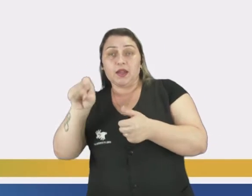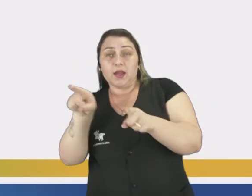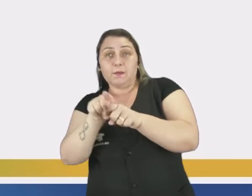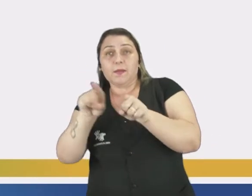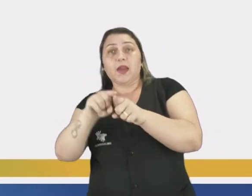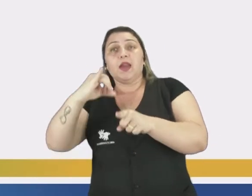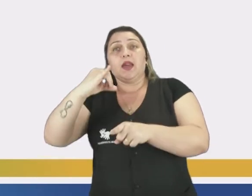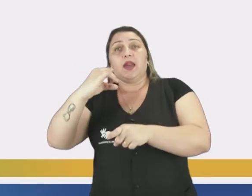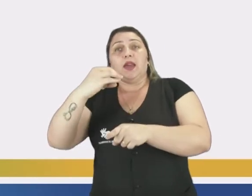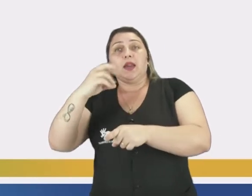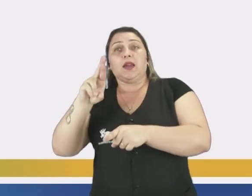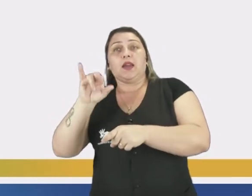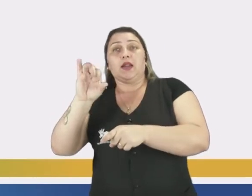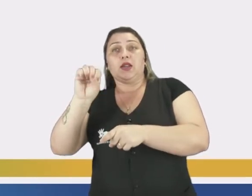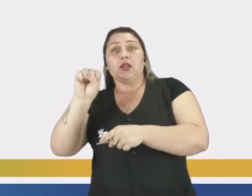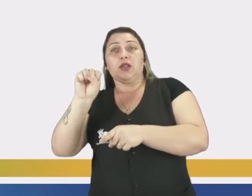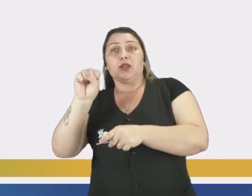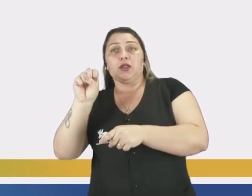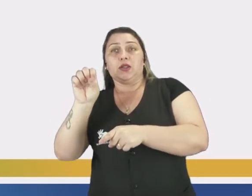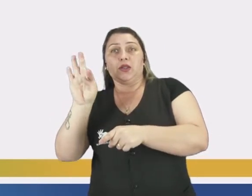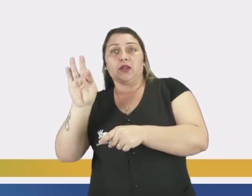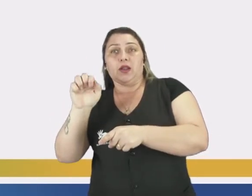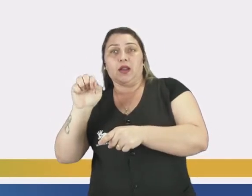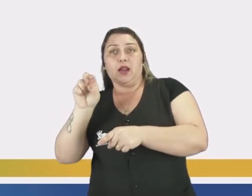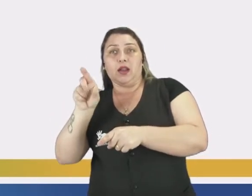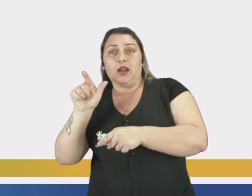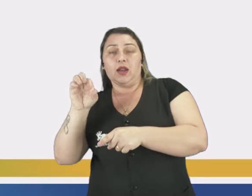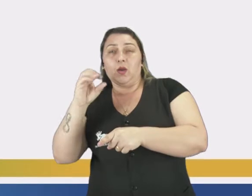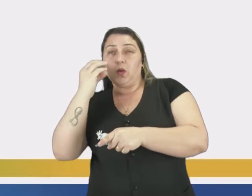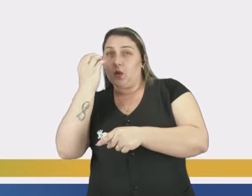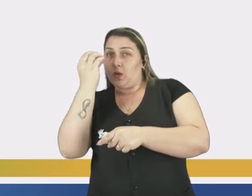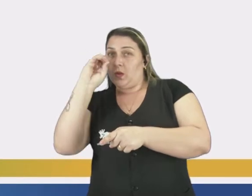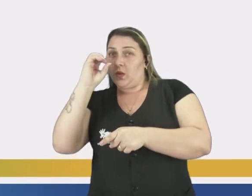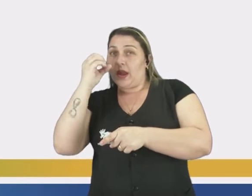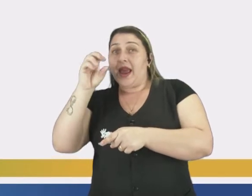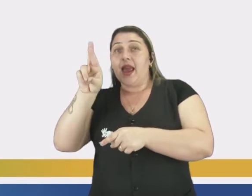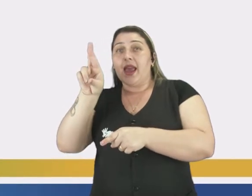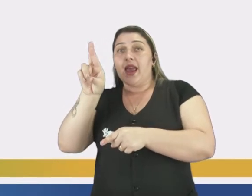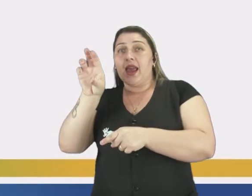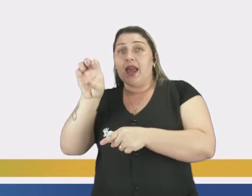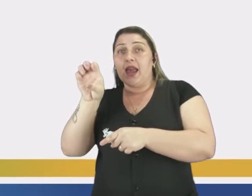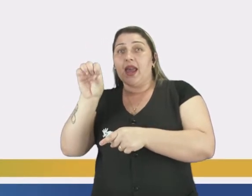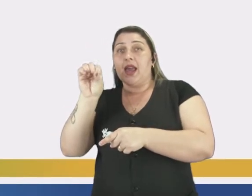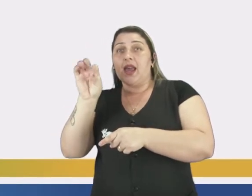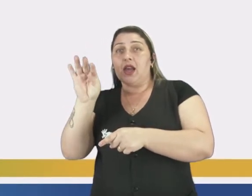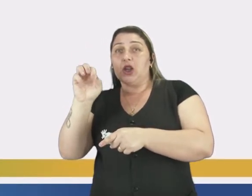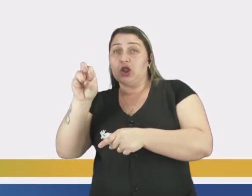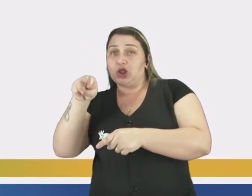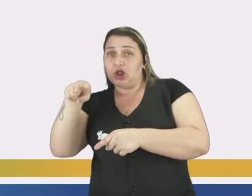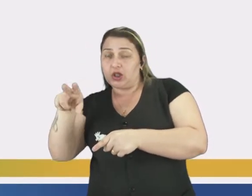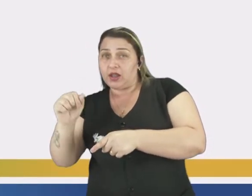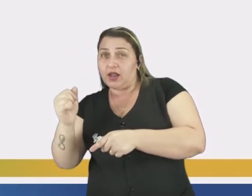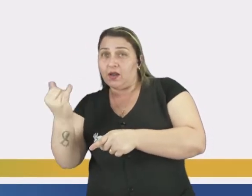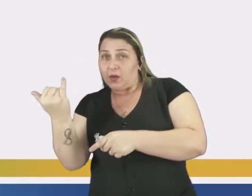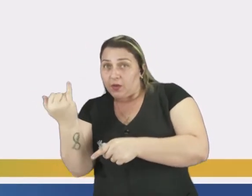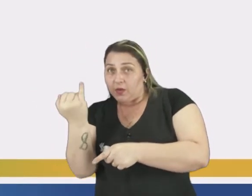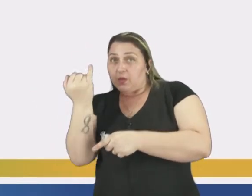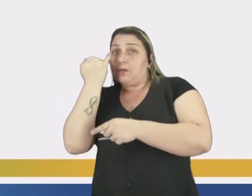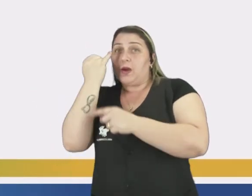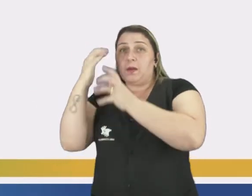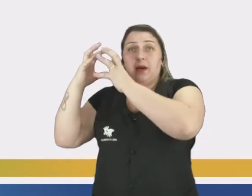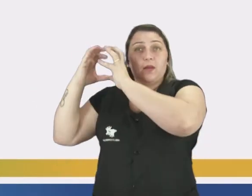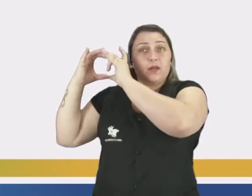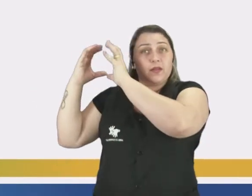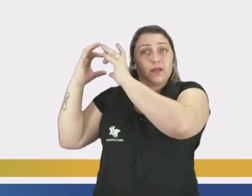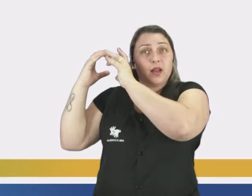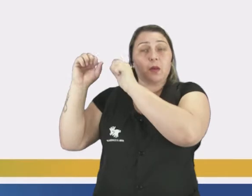vai ter a interpretação dessas cores lá no final do globo ocular, que é chamado de retina, e o nervo óptico vai levar essa informação para que o cérebro